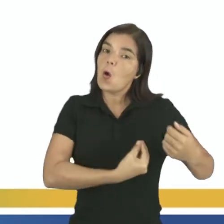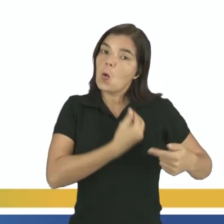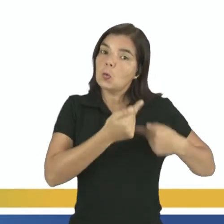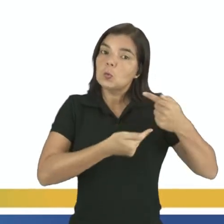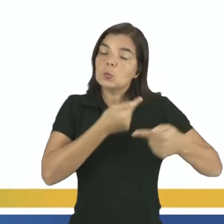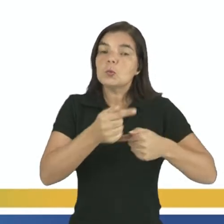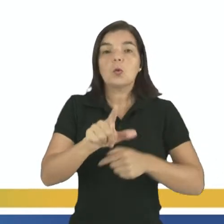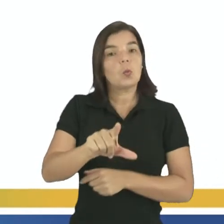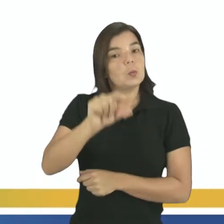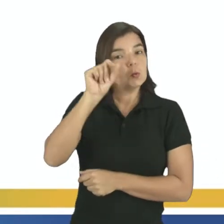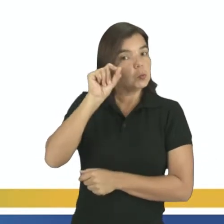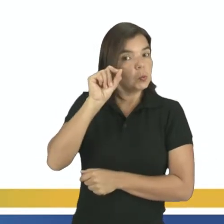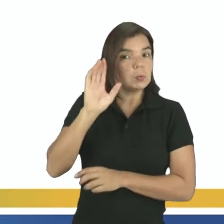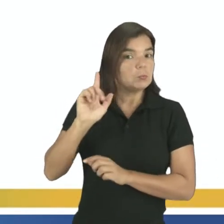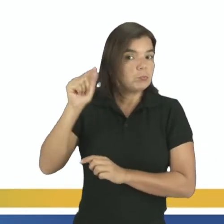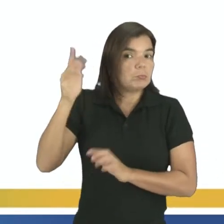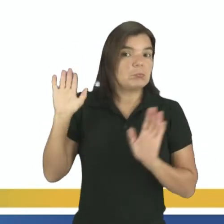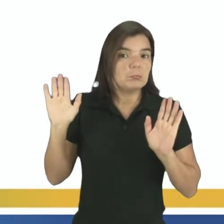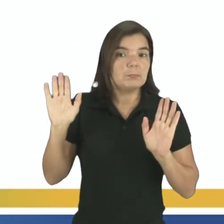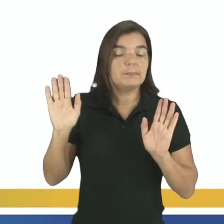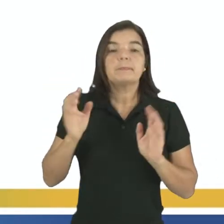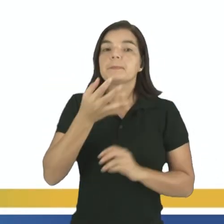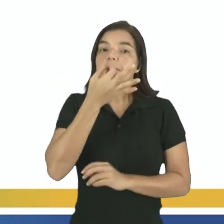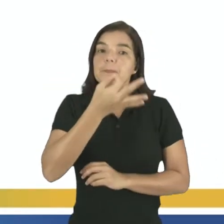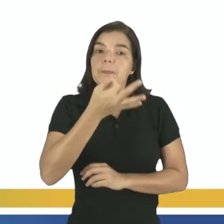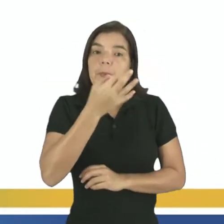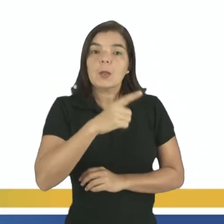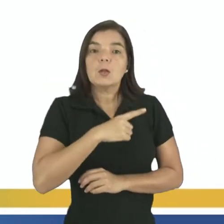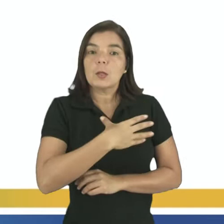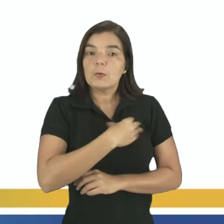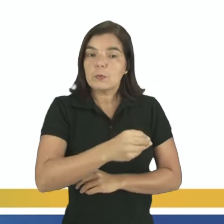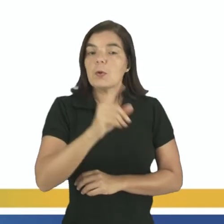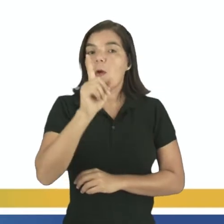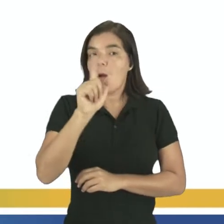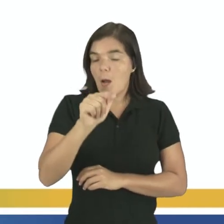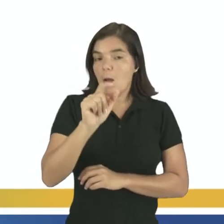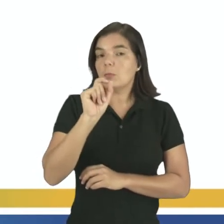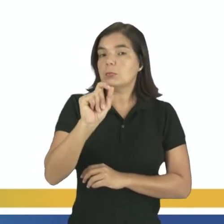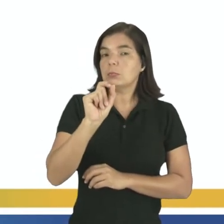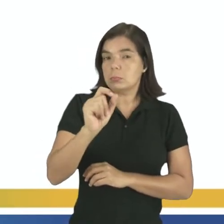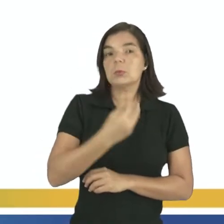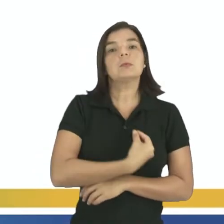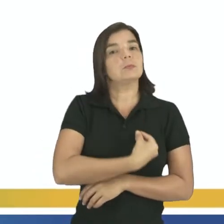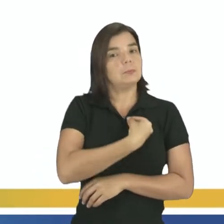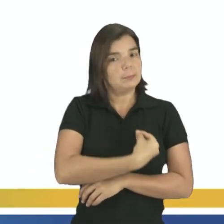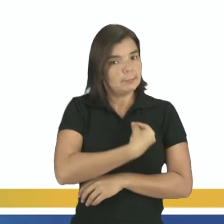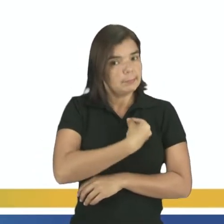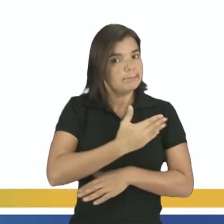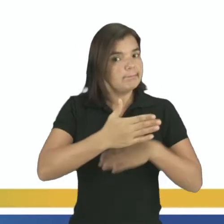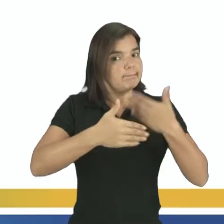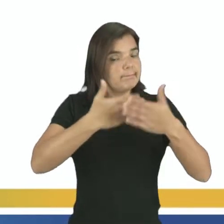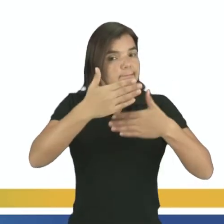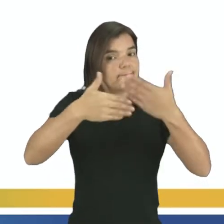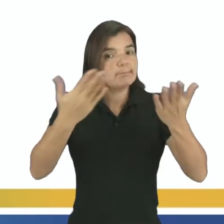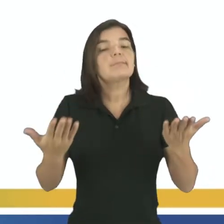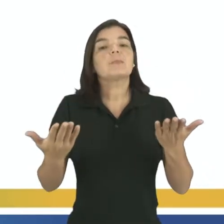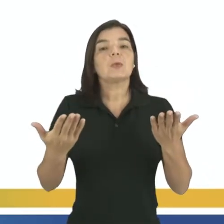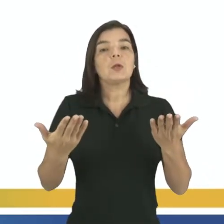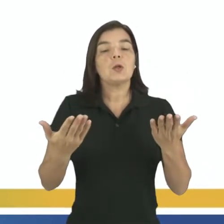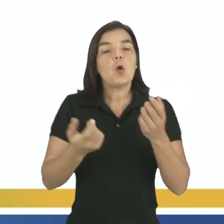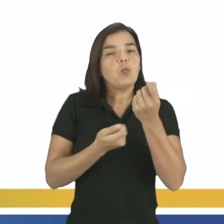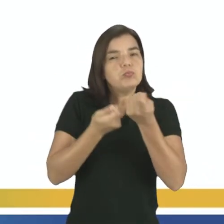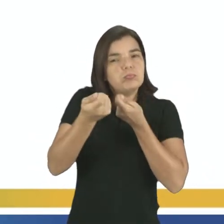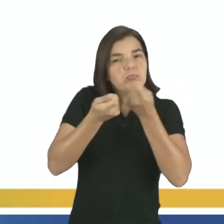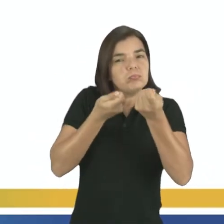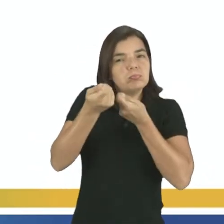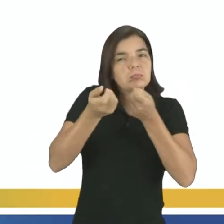opção, enxergar de outra forma. Então, a opção de ter filhos, ela passa a existir a partir desse momento e o controle